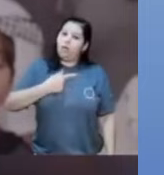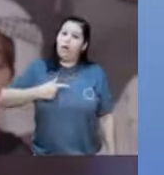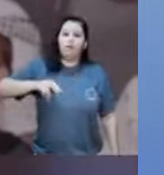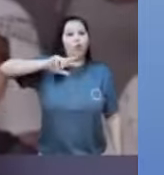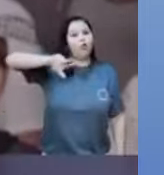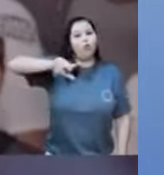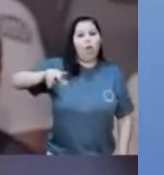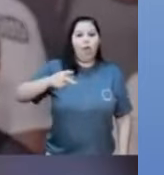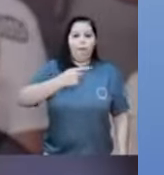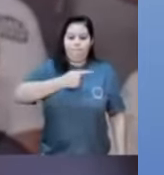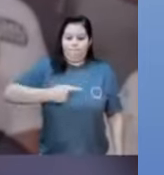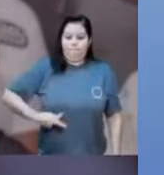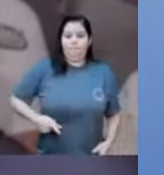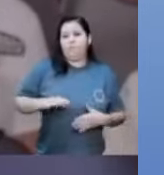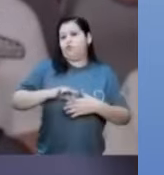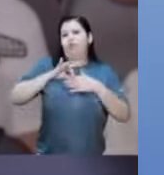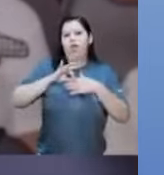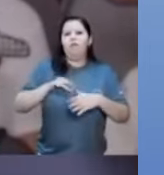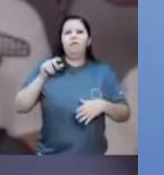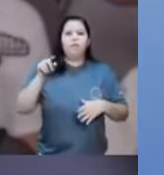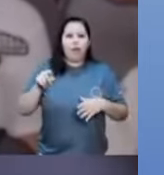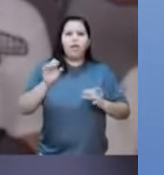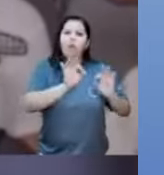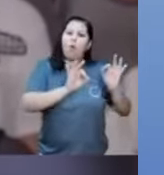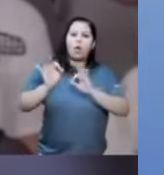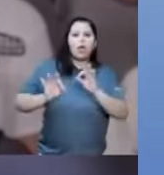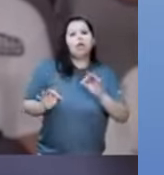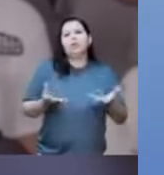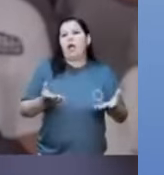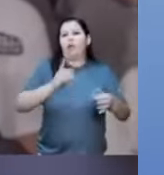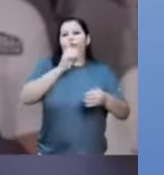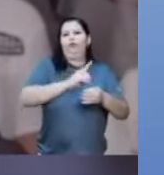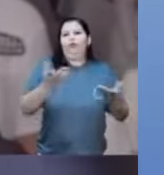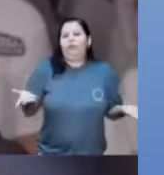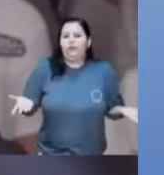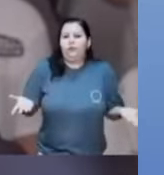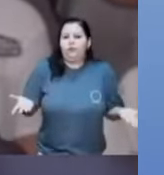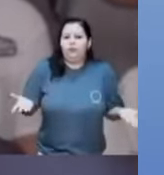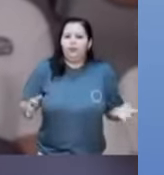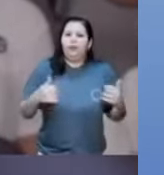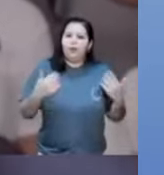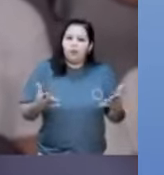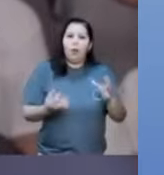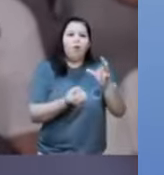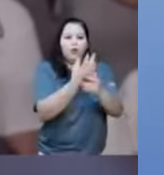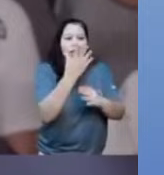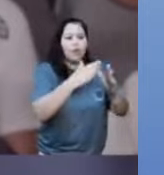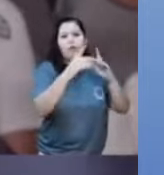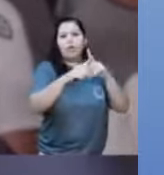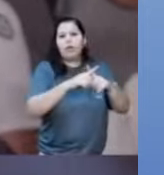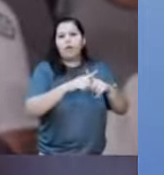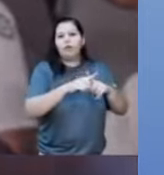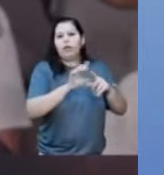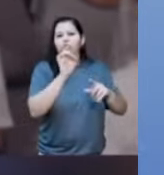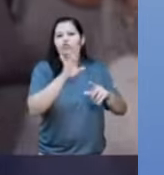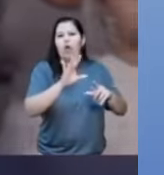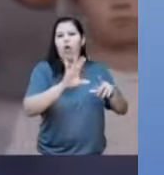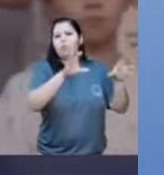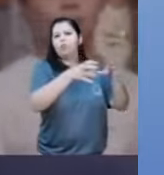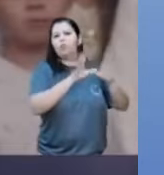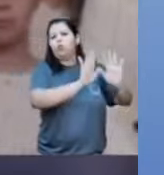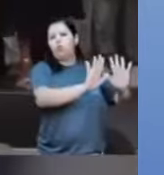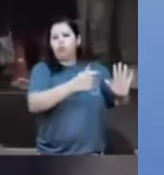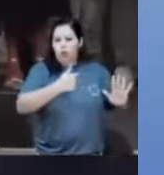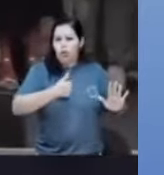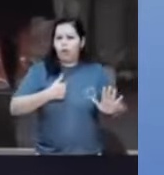empresário para poder manipular o dízimo para ninguém saber o dízimo que ele dá então cria uma igreja para eles e eu tava